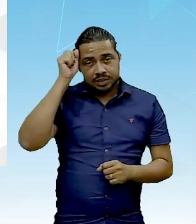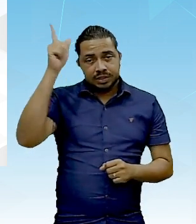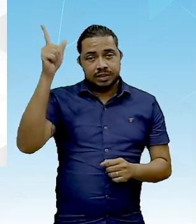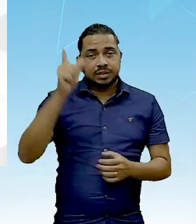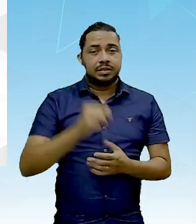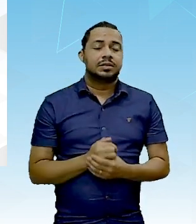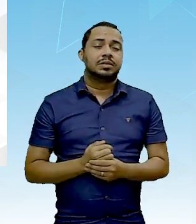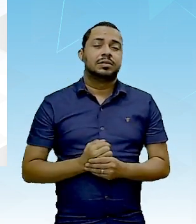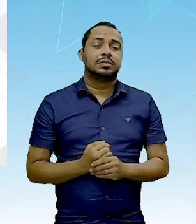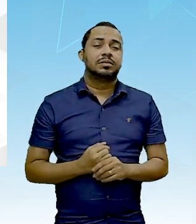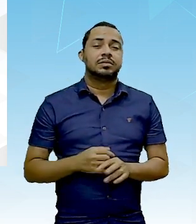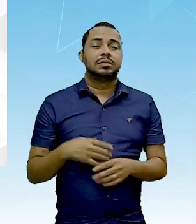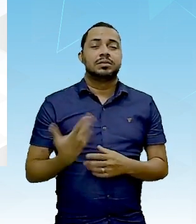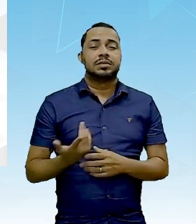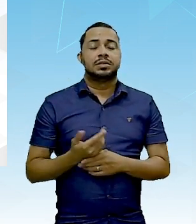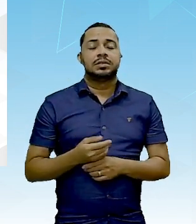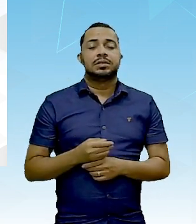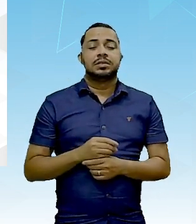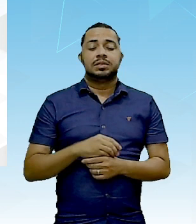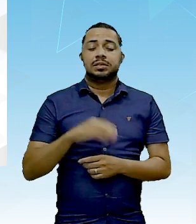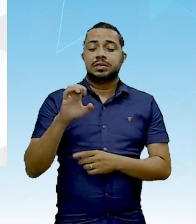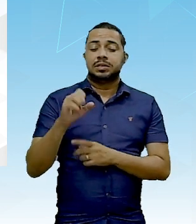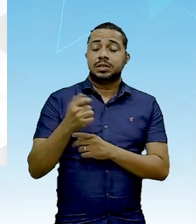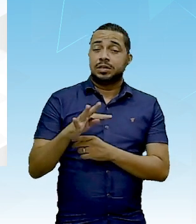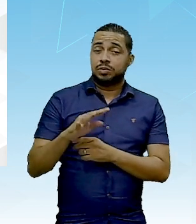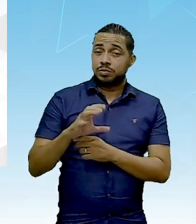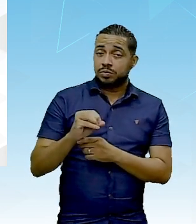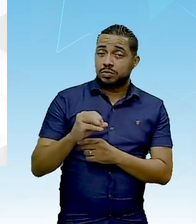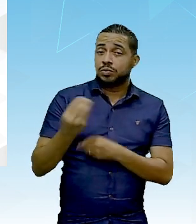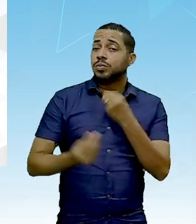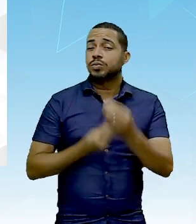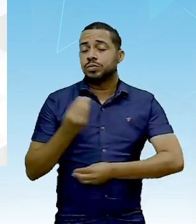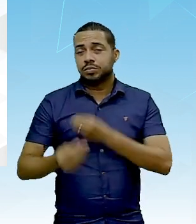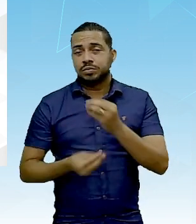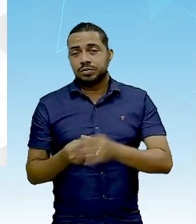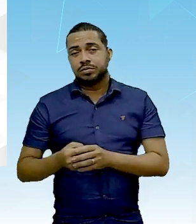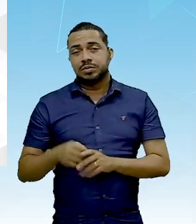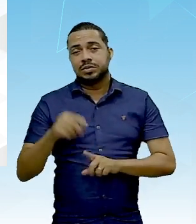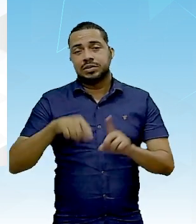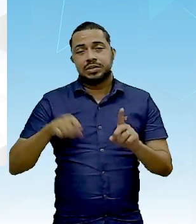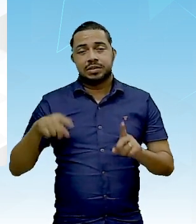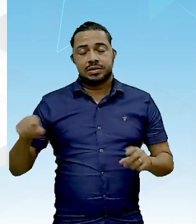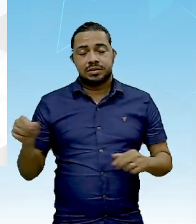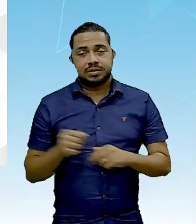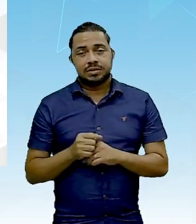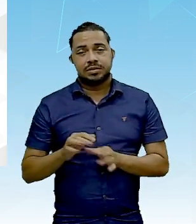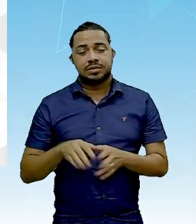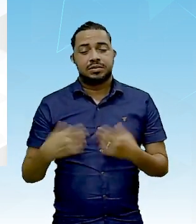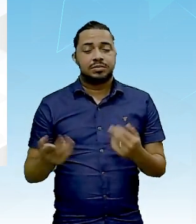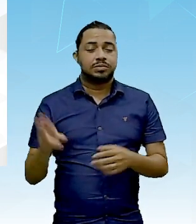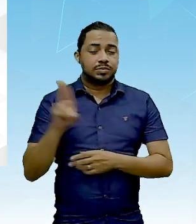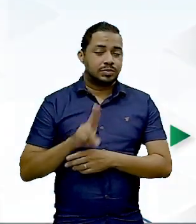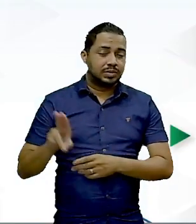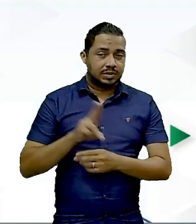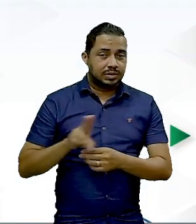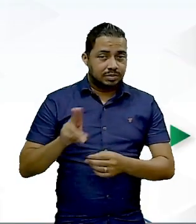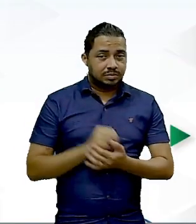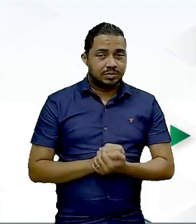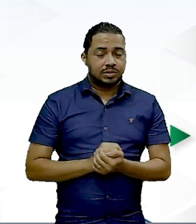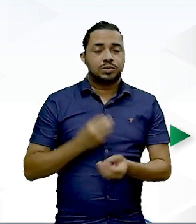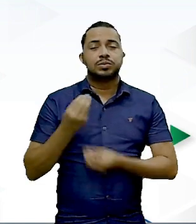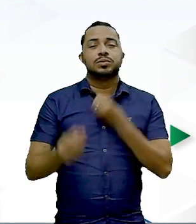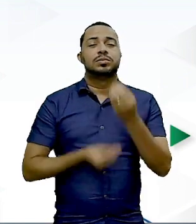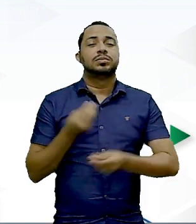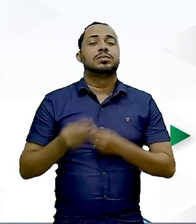estado, beleza? Estado é verificado como? Pela estatística. Tranquilo? Então usamos bastante isso. Agora, como que